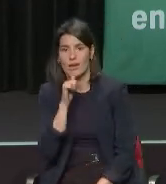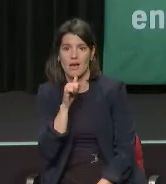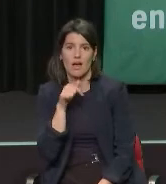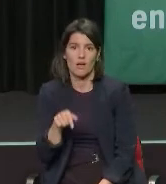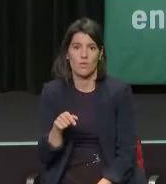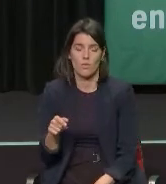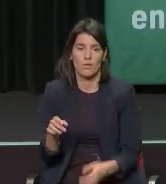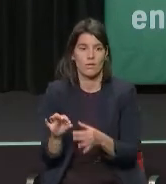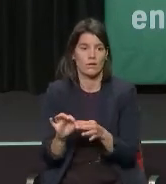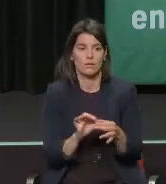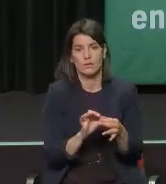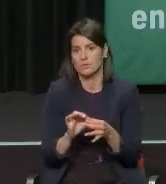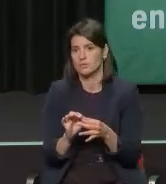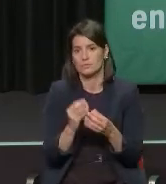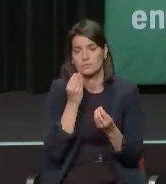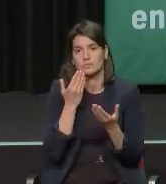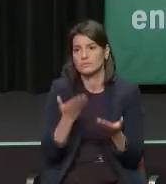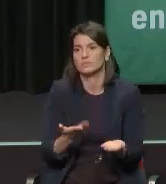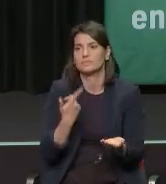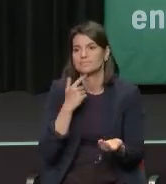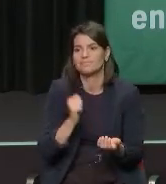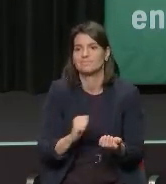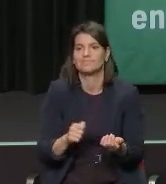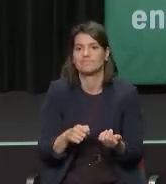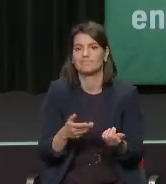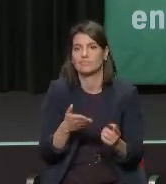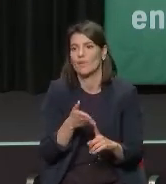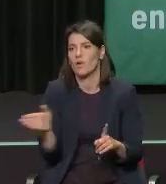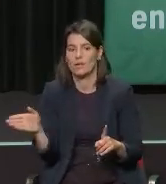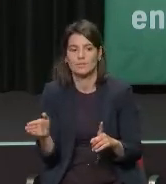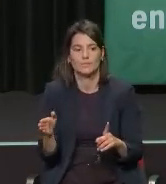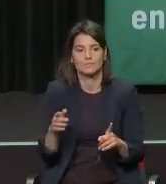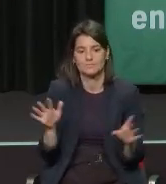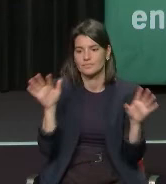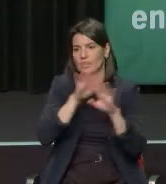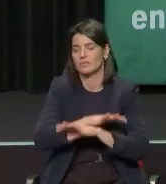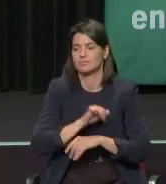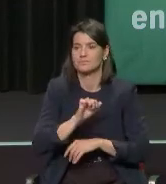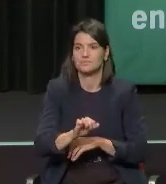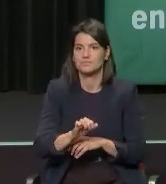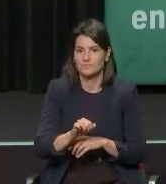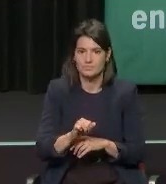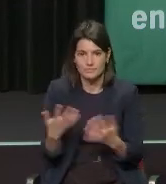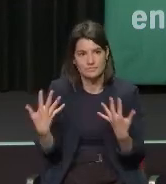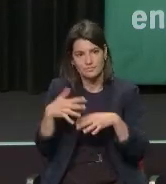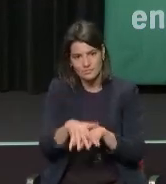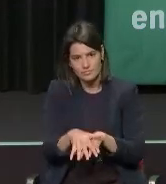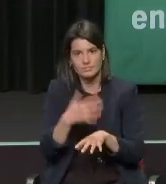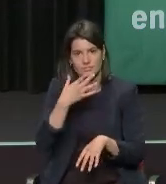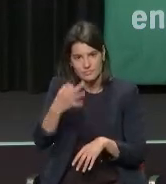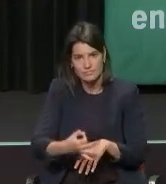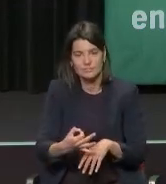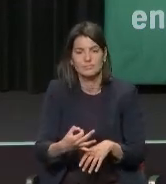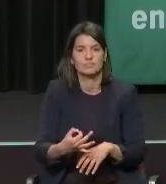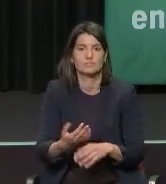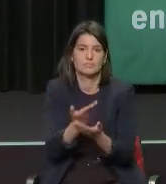que os ecossistemas funcionam e não podemos contornar nem iludir essa integração que está